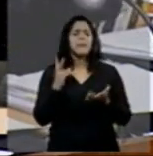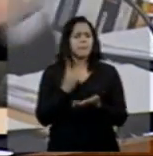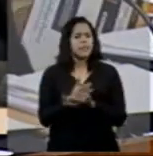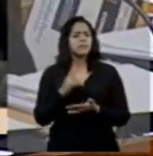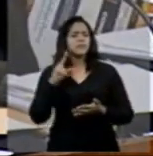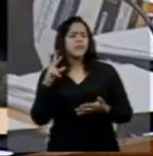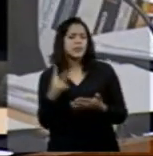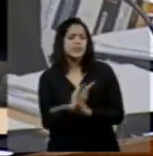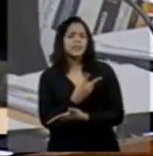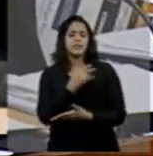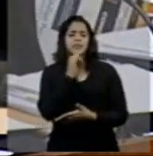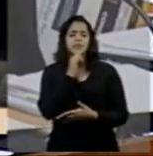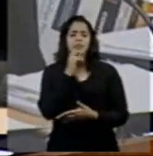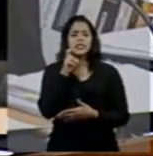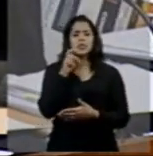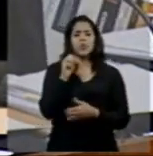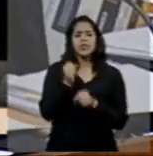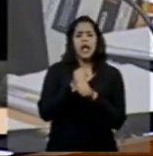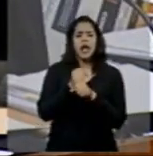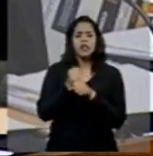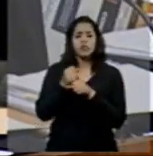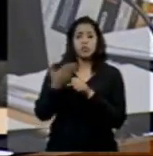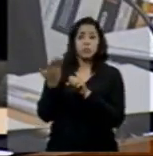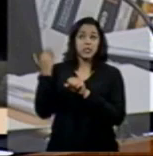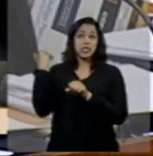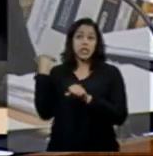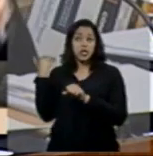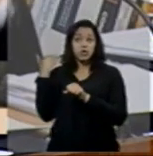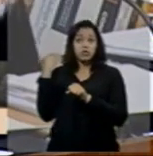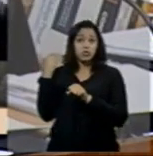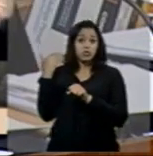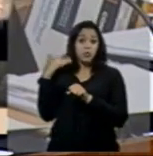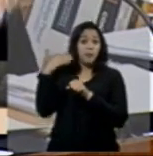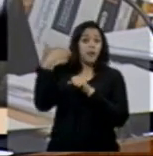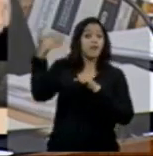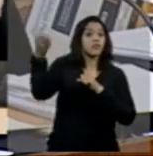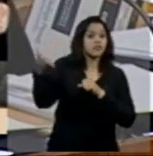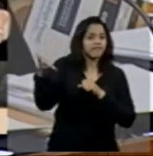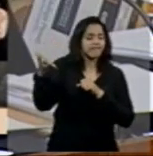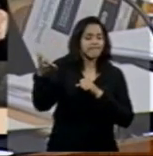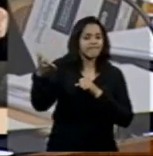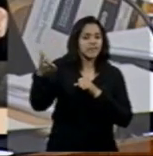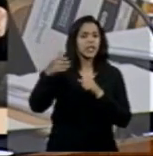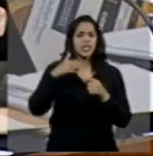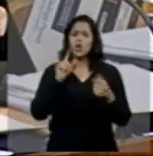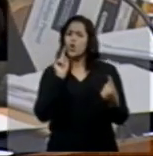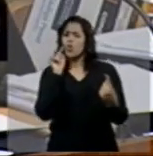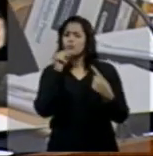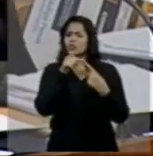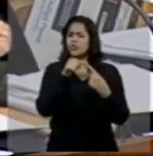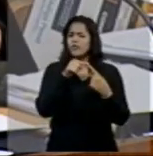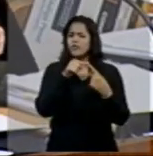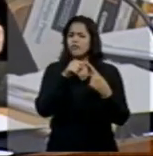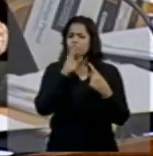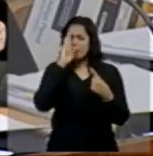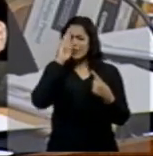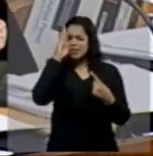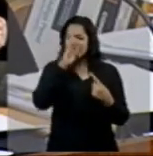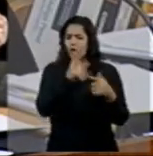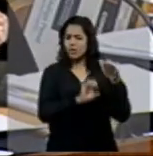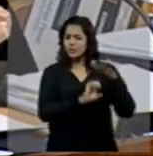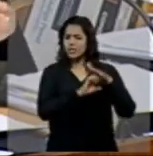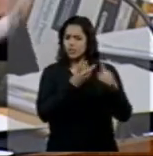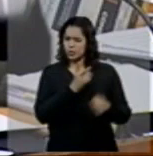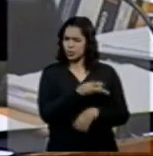realizadas em 50 anos e nos próximos 50 anos, a atividade fim realmente da empresa continua, vai continuar